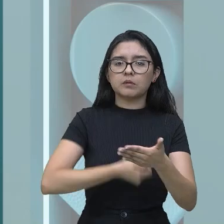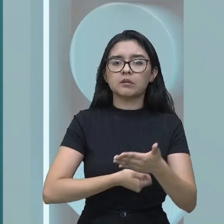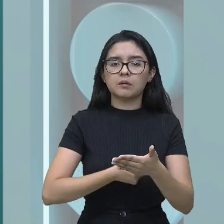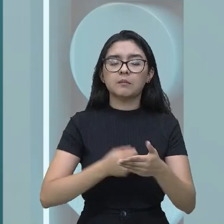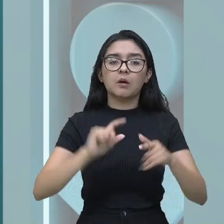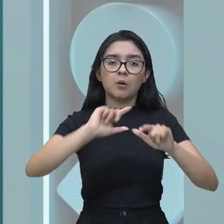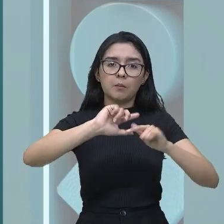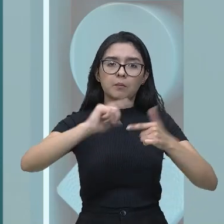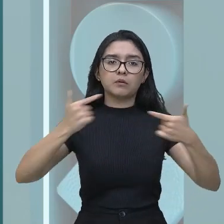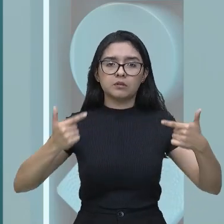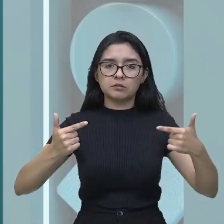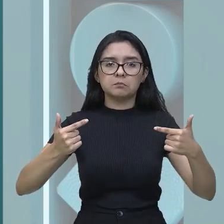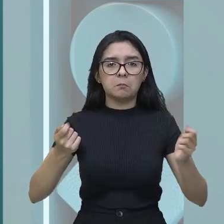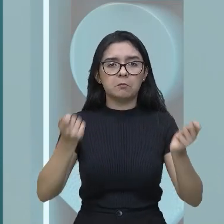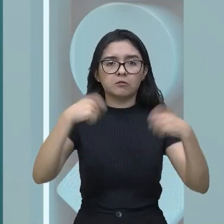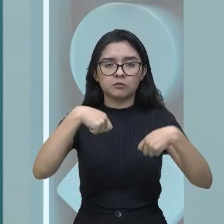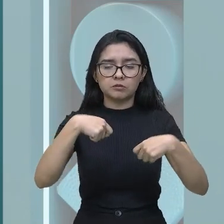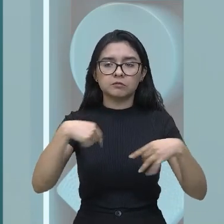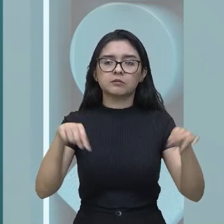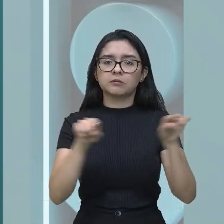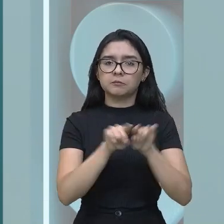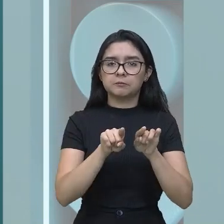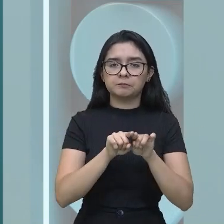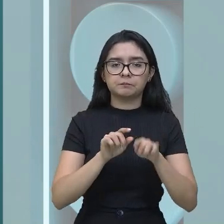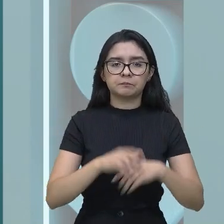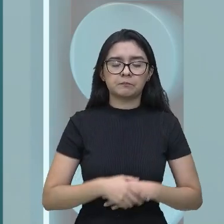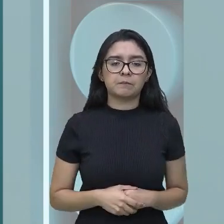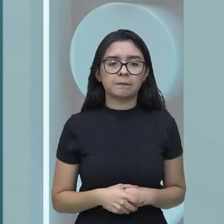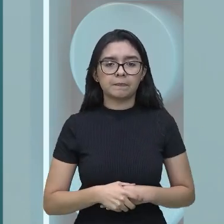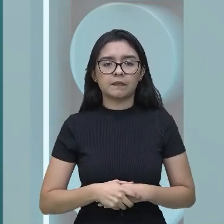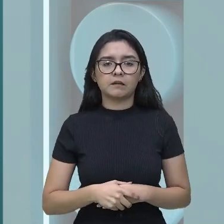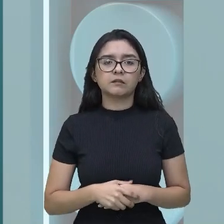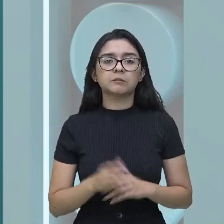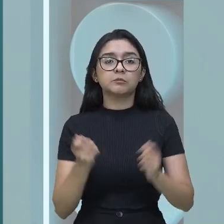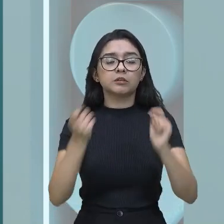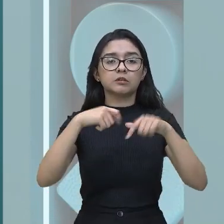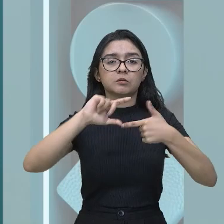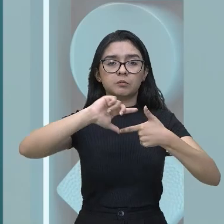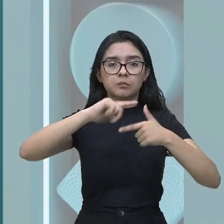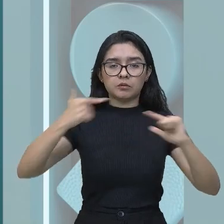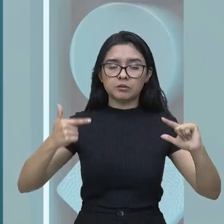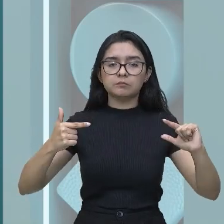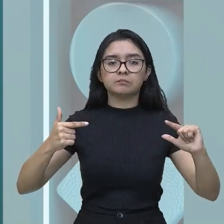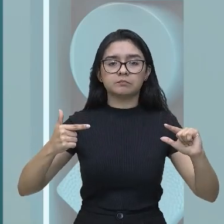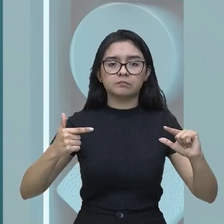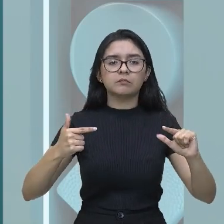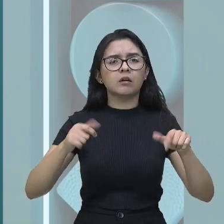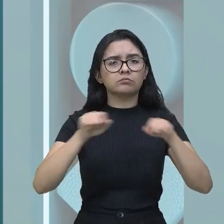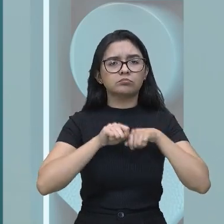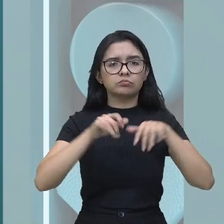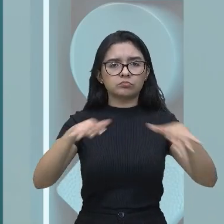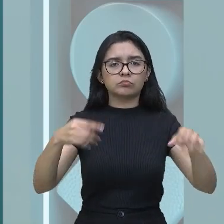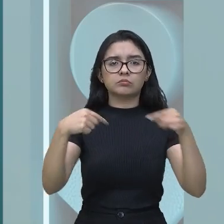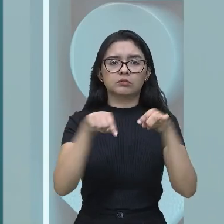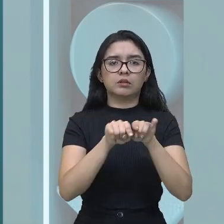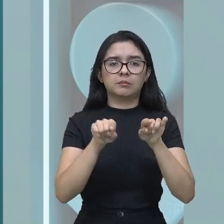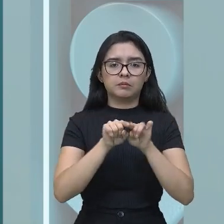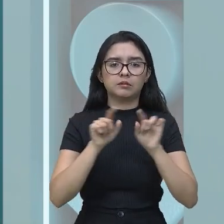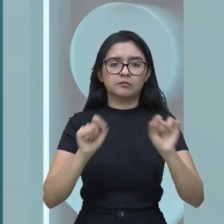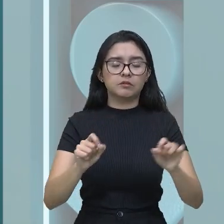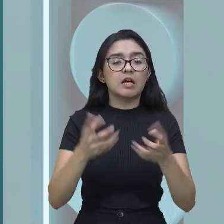modernismo acontecer para que os ideais modernistas pudessem ser difundidos pudessem ser